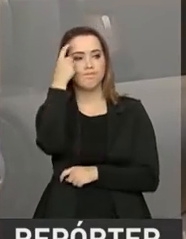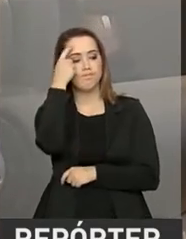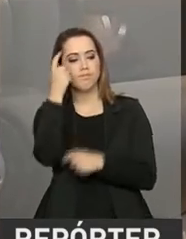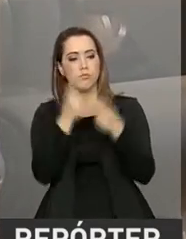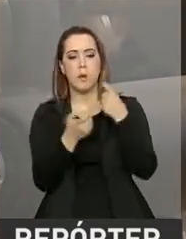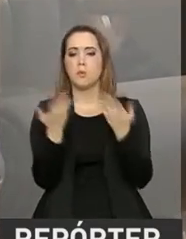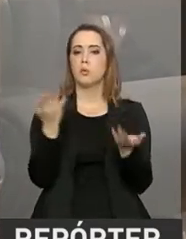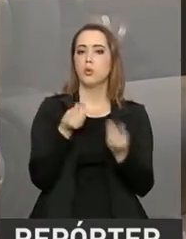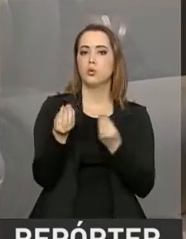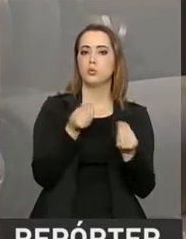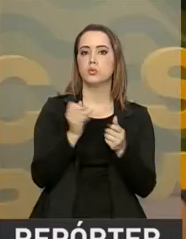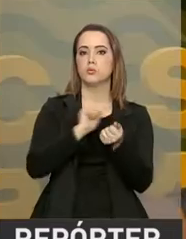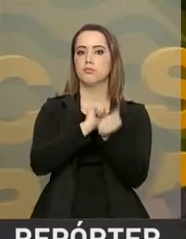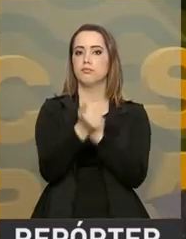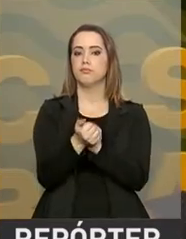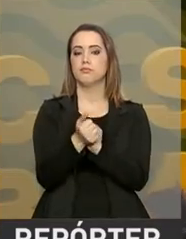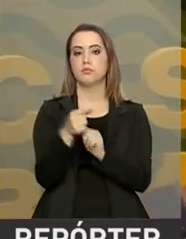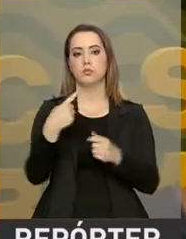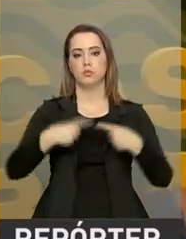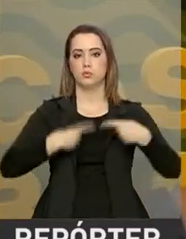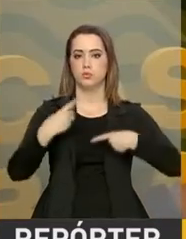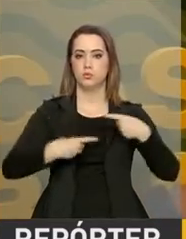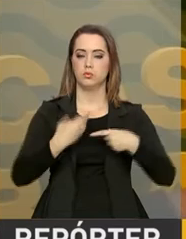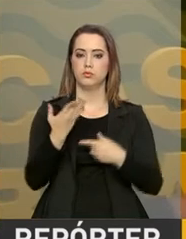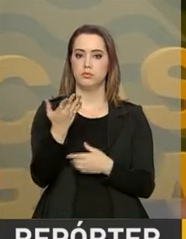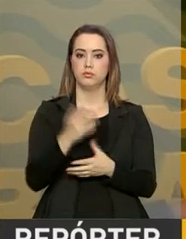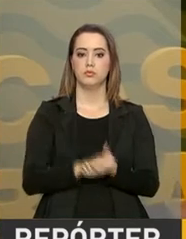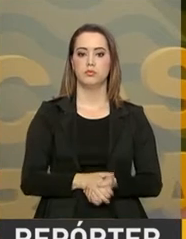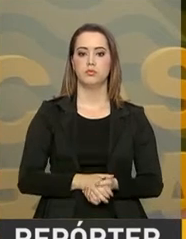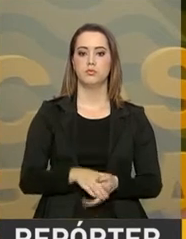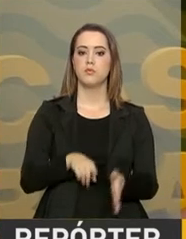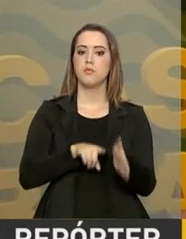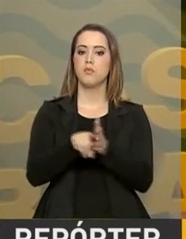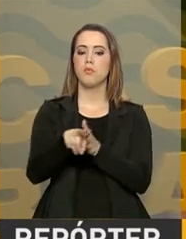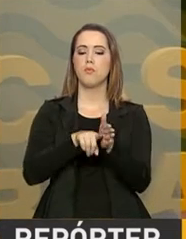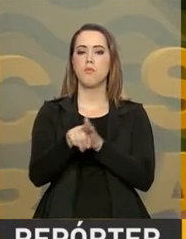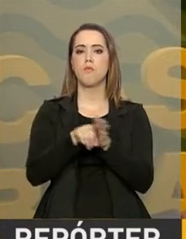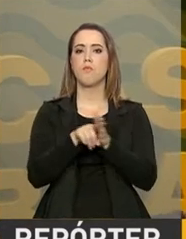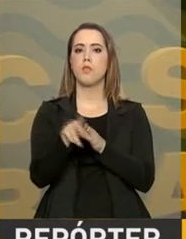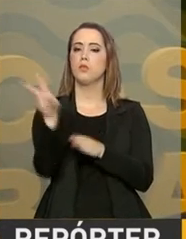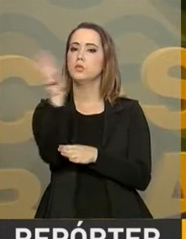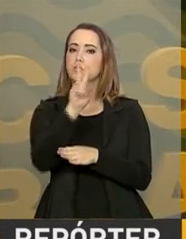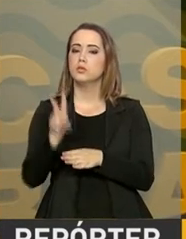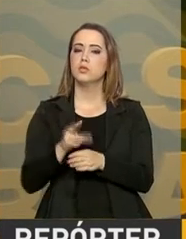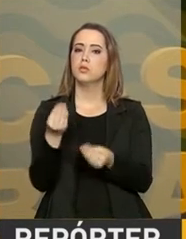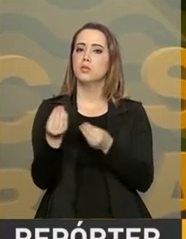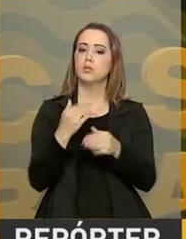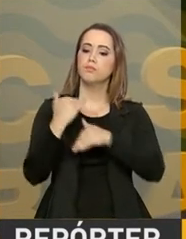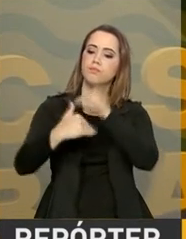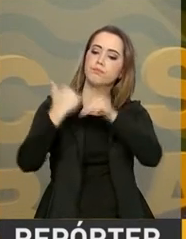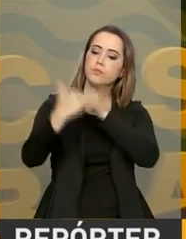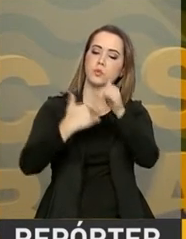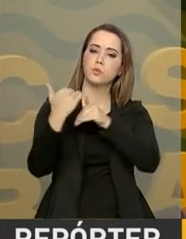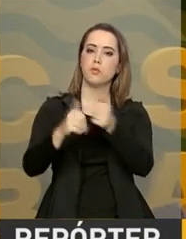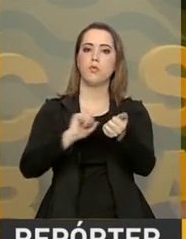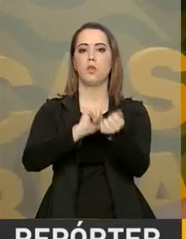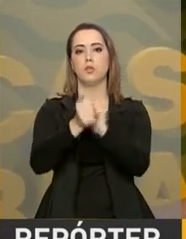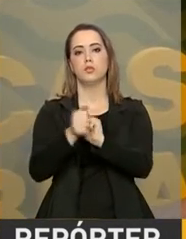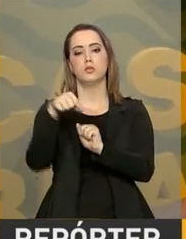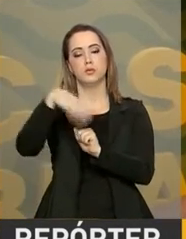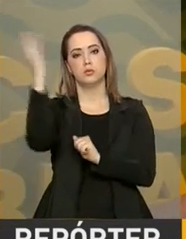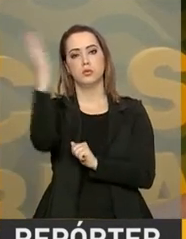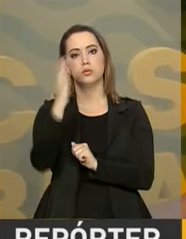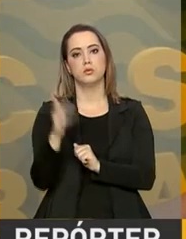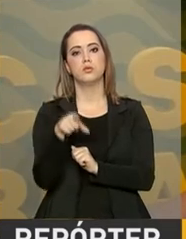políticas públicas de esporte. Essa pesquisa tem como objetivo avaliar o grau de desenvolvimento do esporte no Brasil.